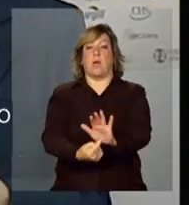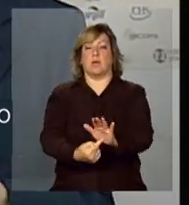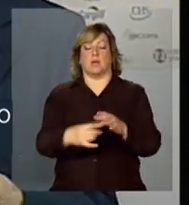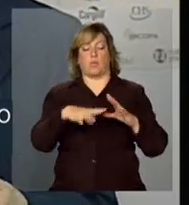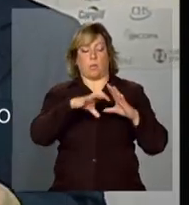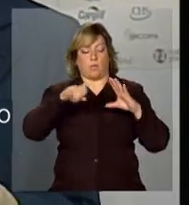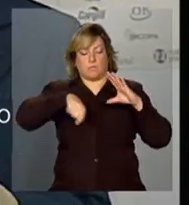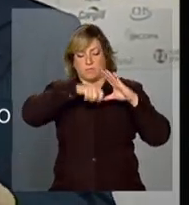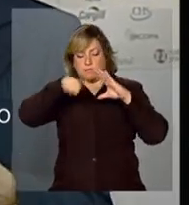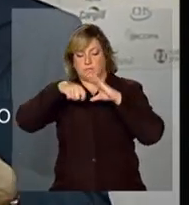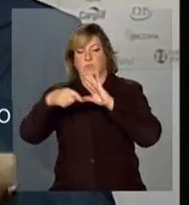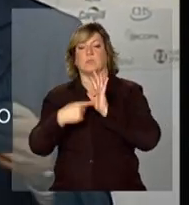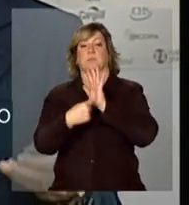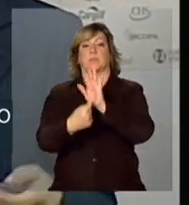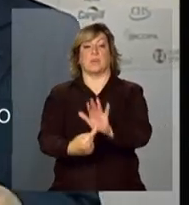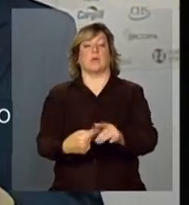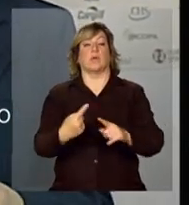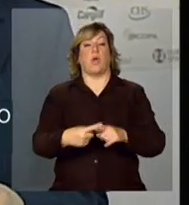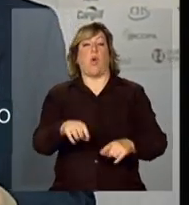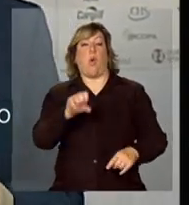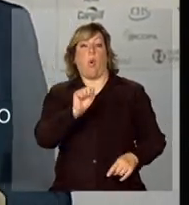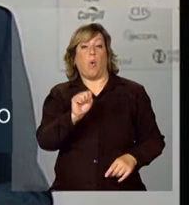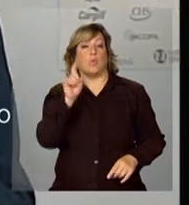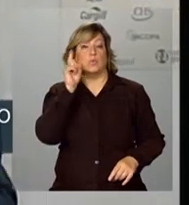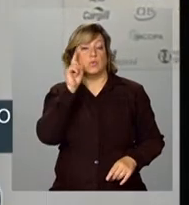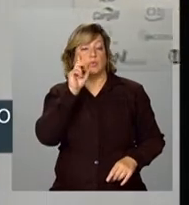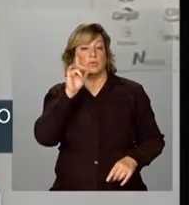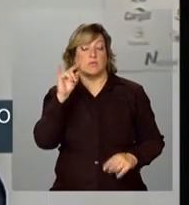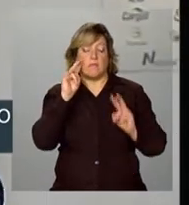cada 8 dias, obter pelo menos uma imagem